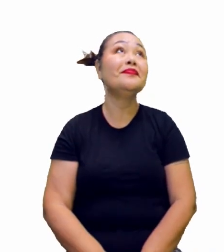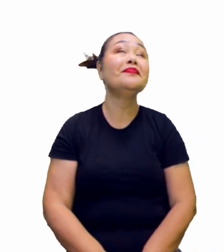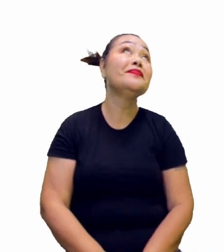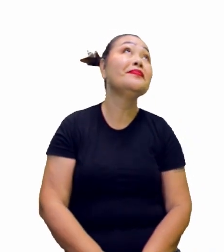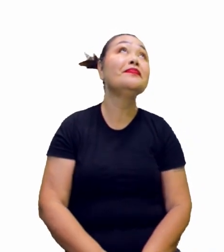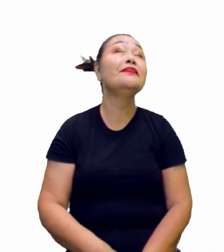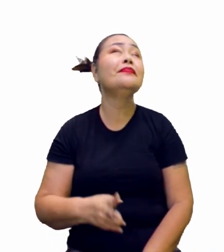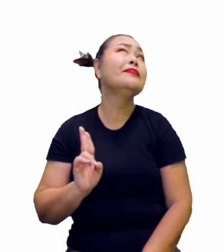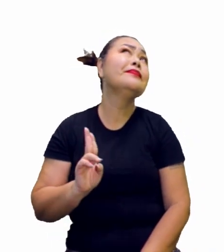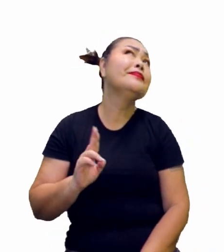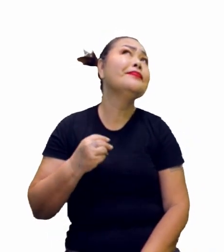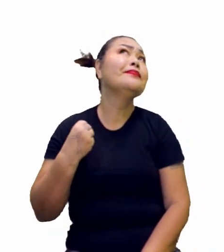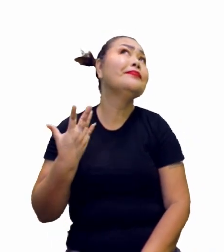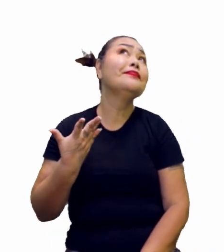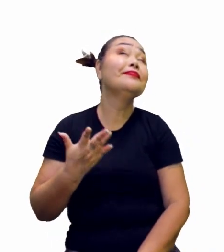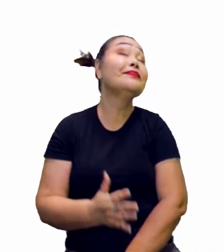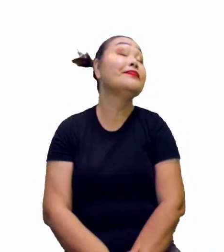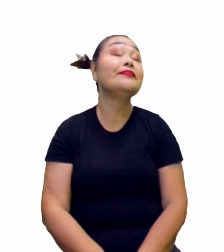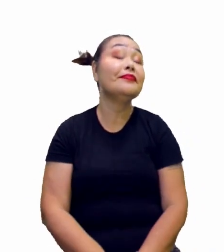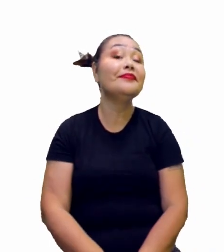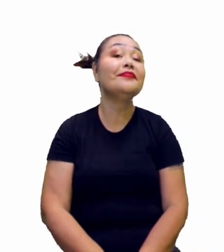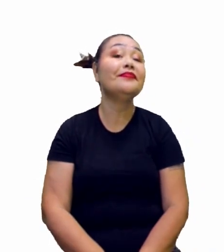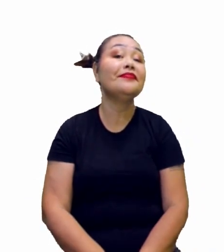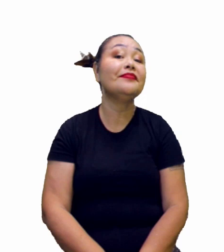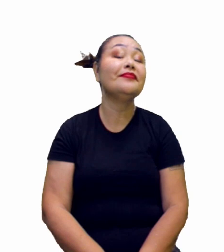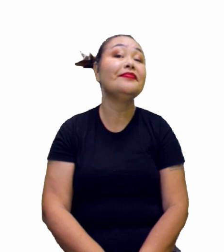como é o nome?